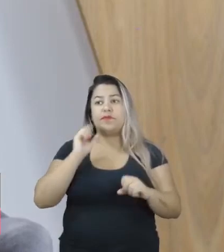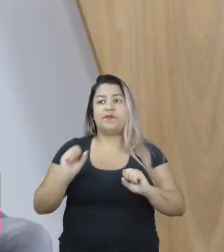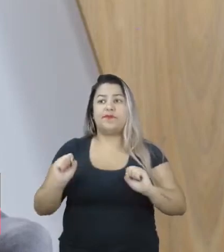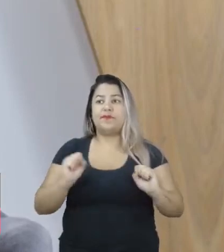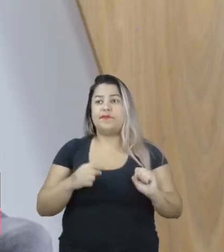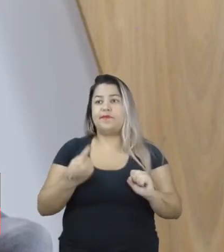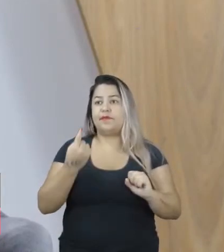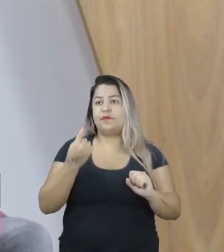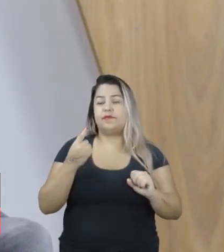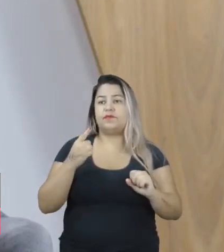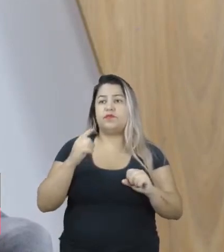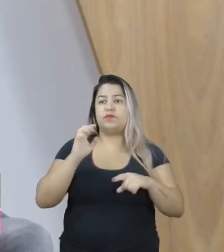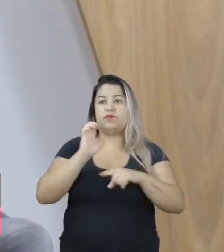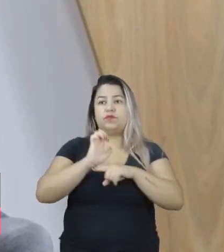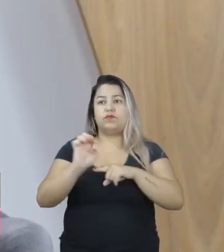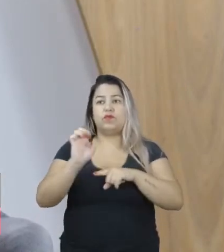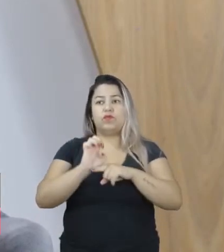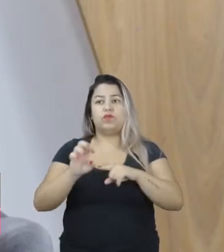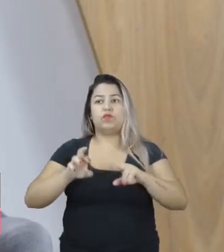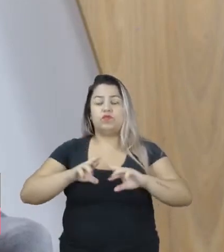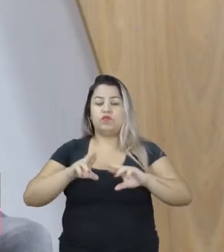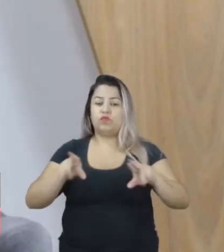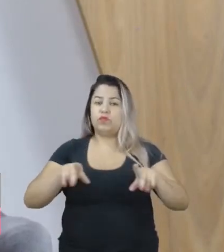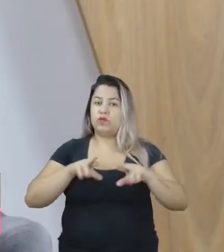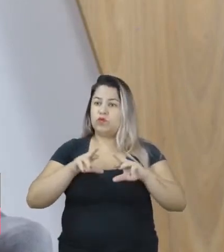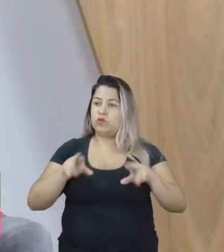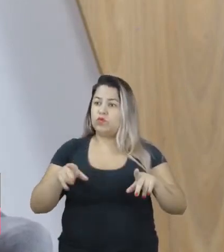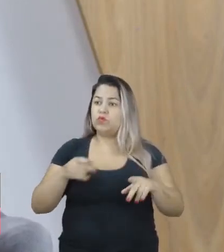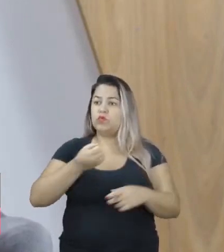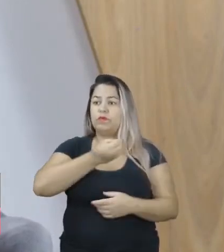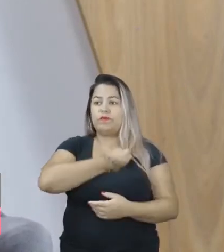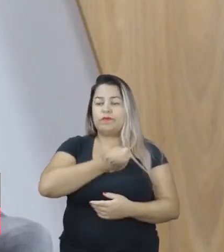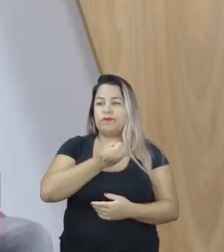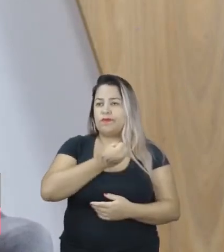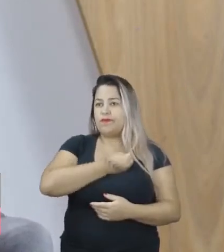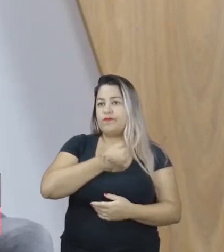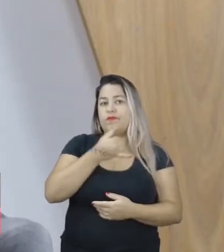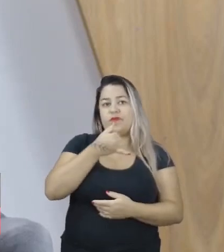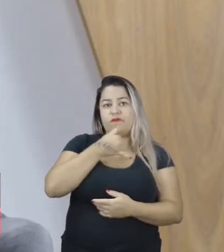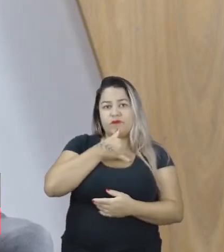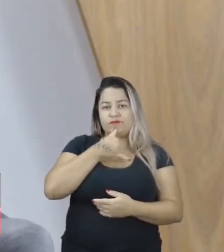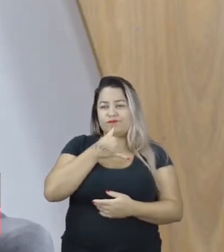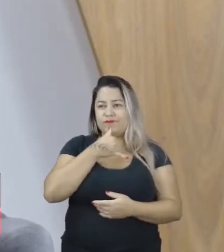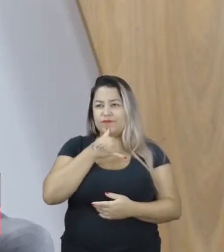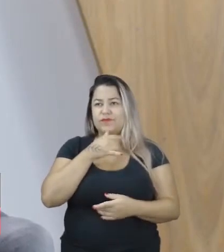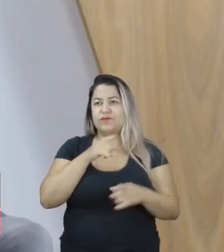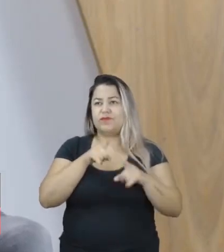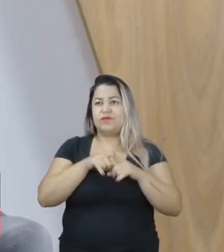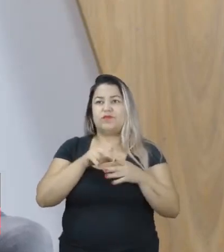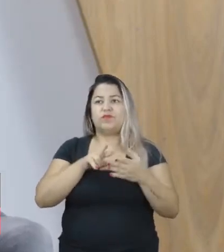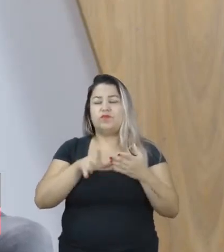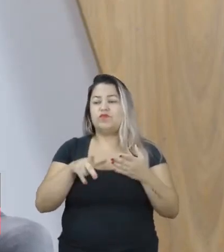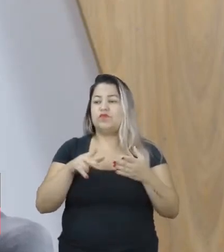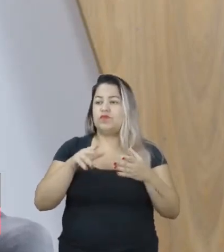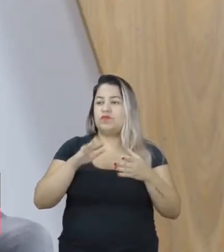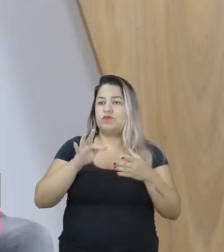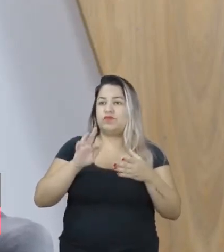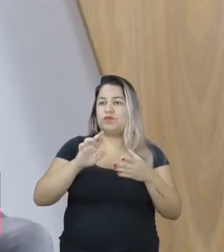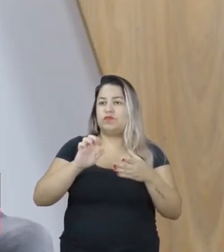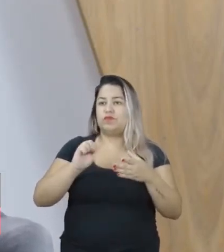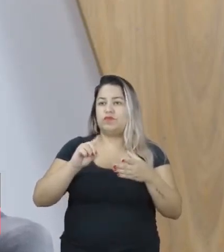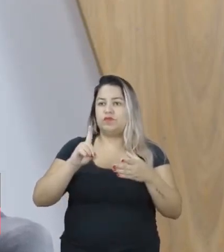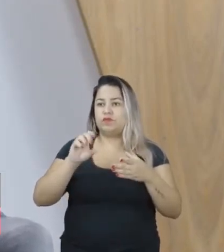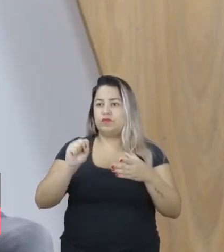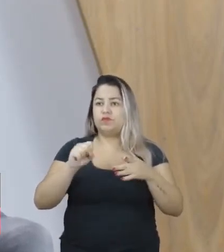em cada estado brasileiro, cada uma com um número diferente, o que dava, infelizmente, espaço para muitas fraudes em programas, em